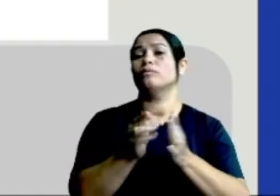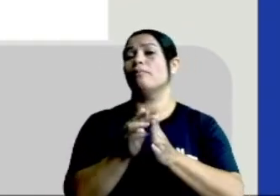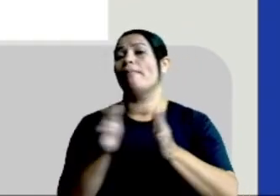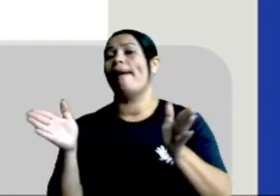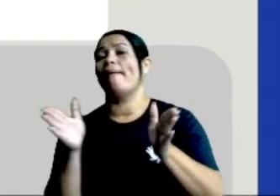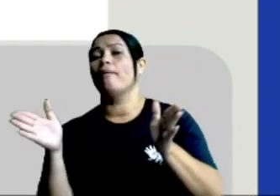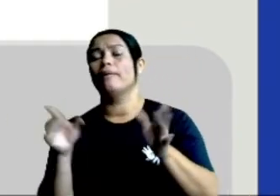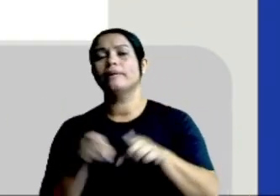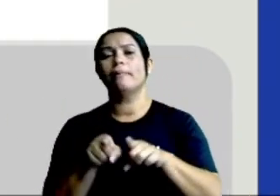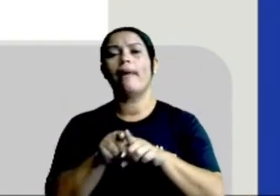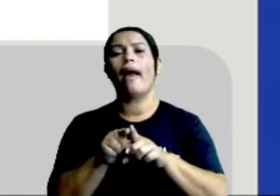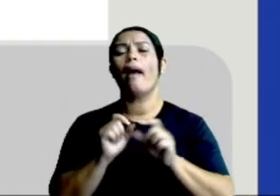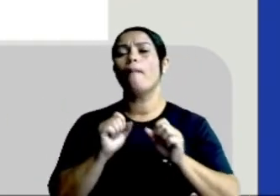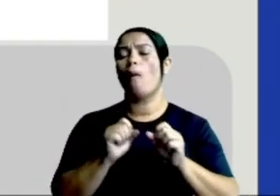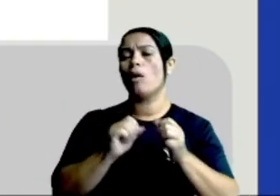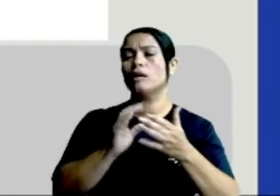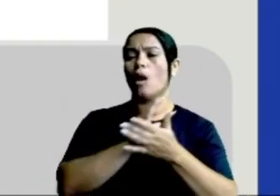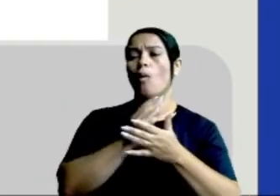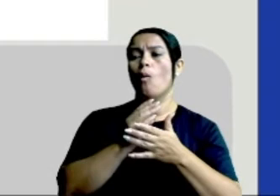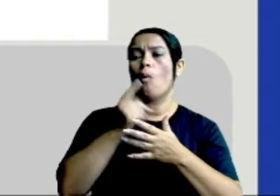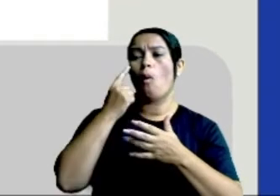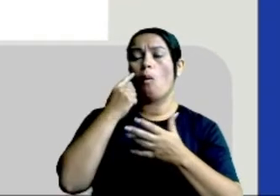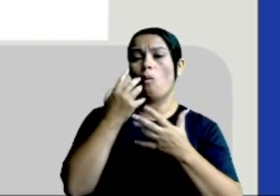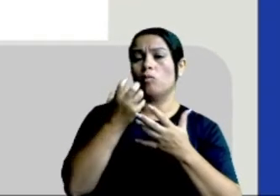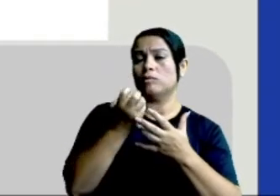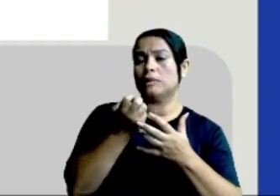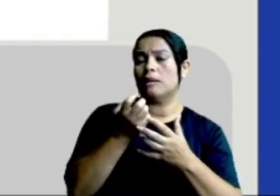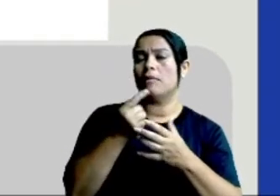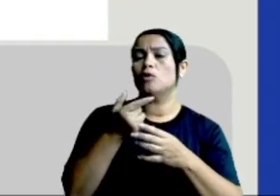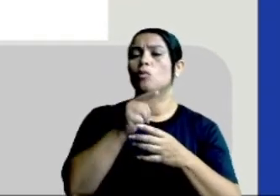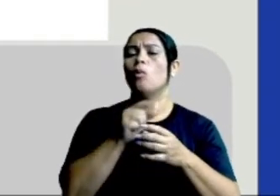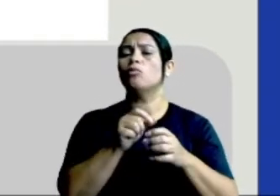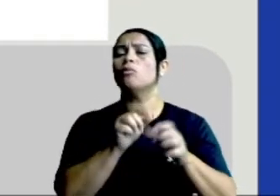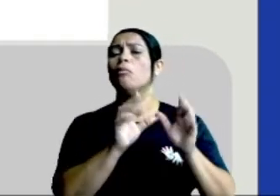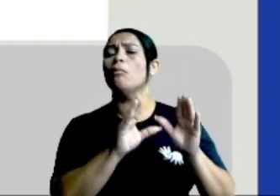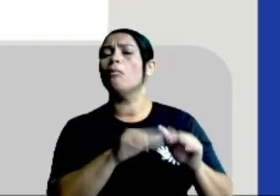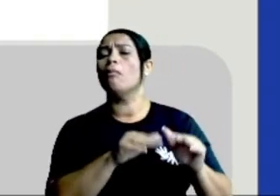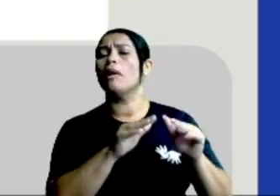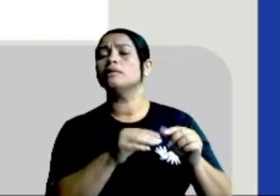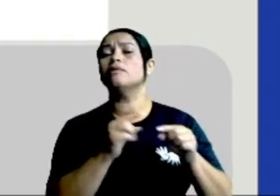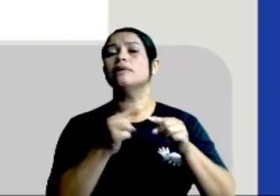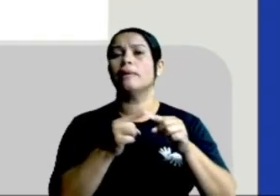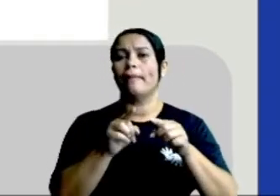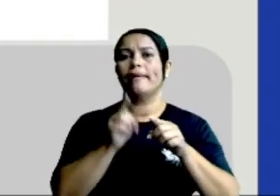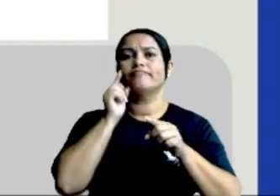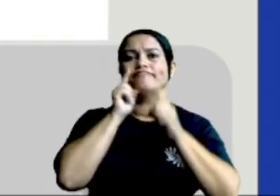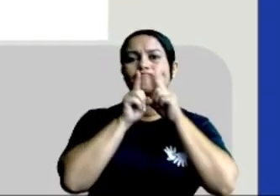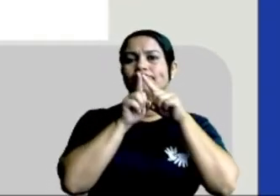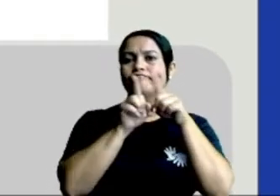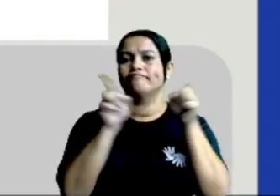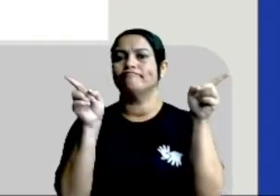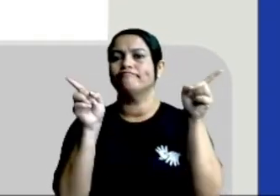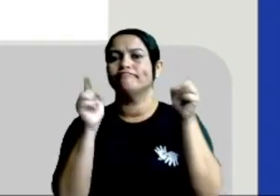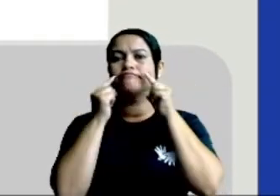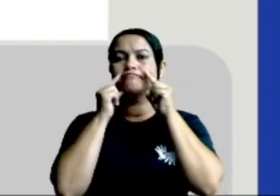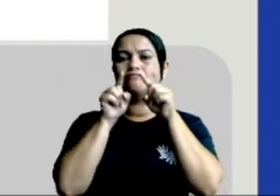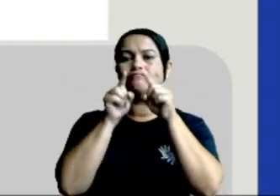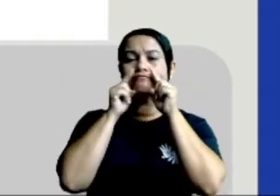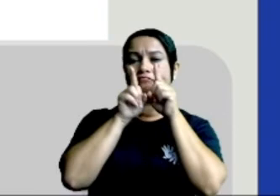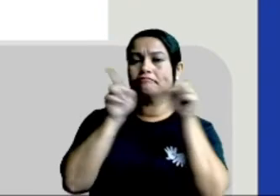longo, um pode contrair mais do que o outro, e isso ele provoca desvios na